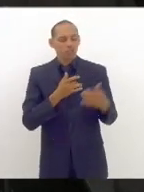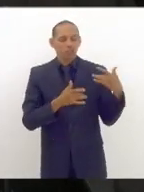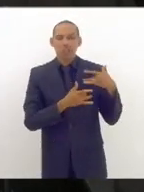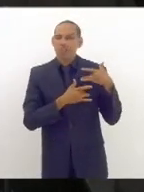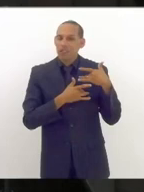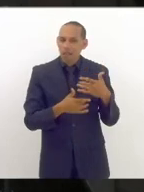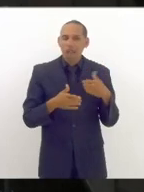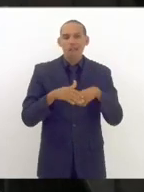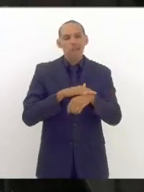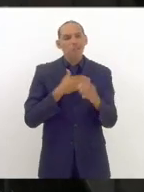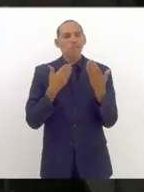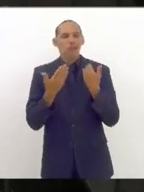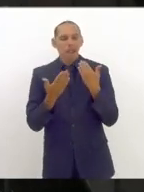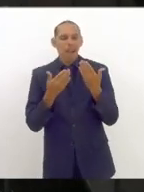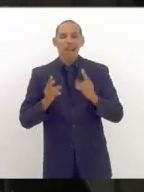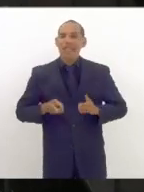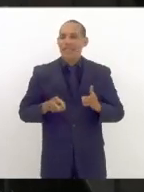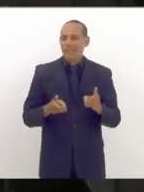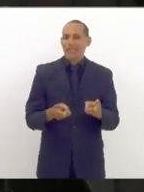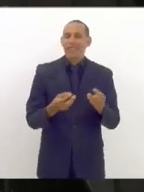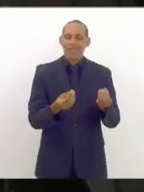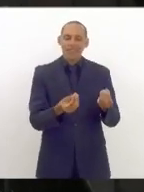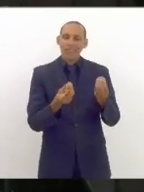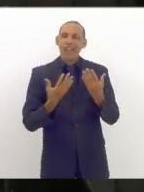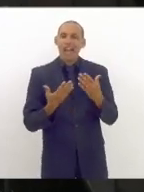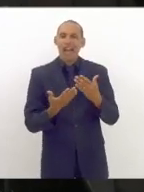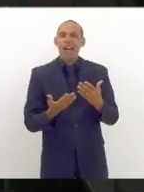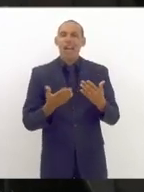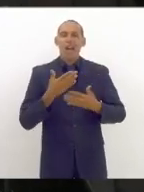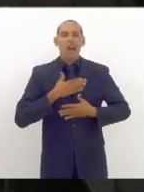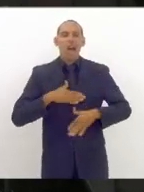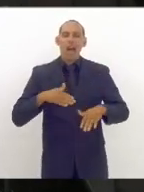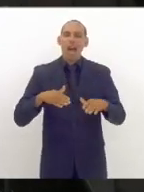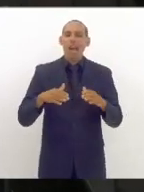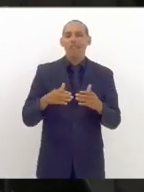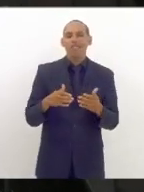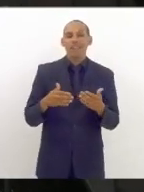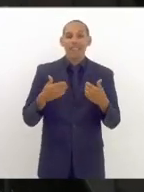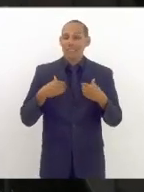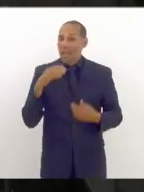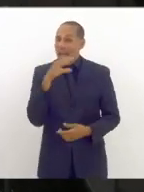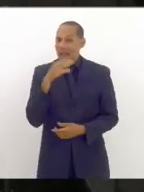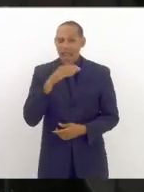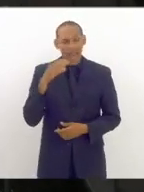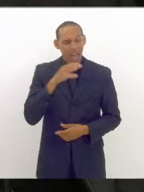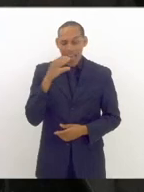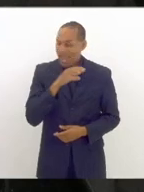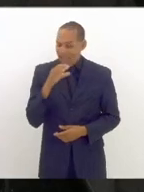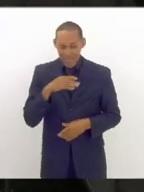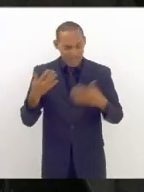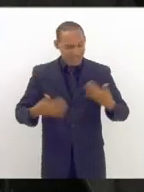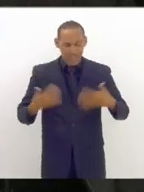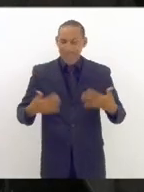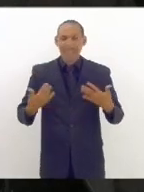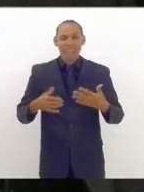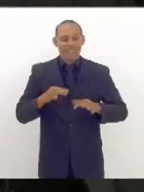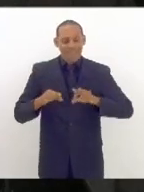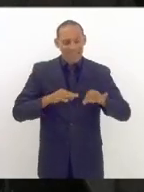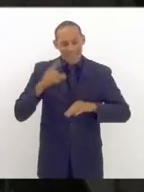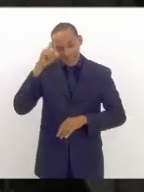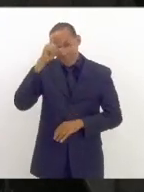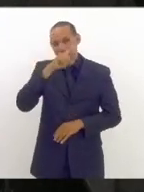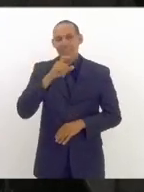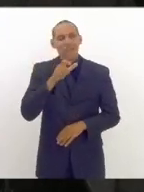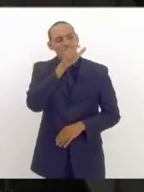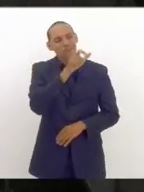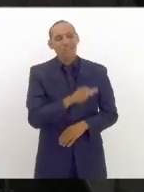a conversar com a gente, a passar tranquilidade. Eu, que sou uma pessoa extremamente acelerada, difícil de ser controlado, tenho no